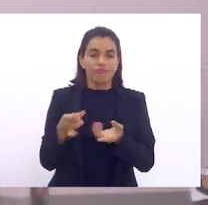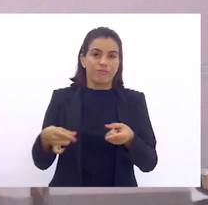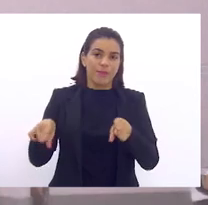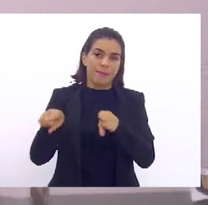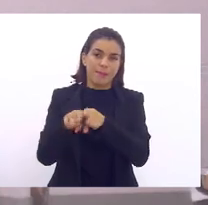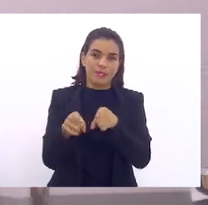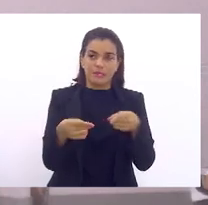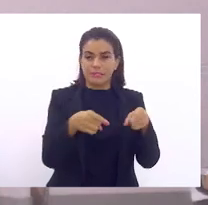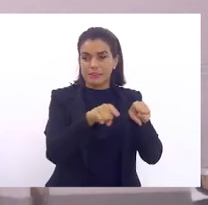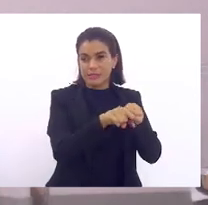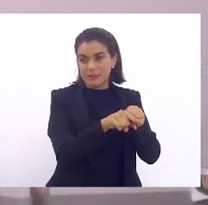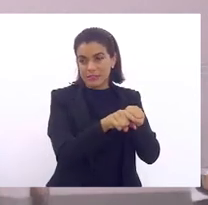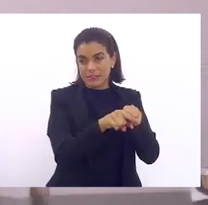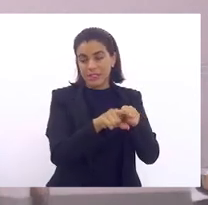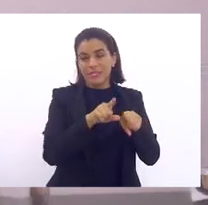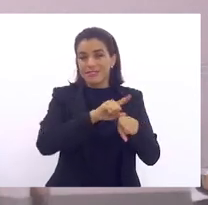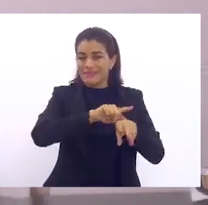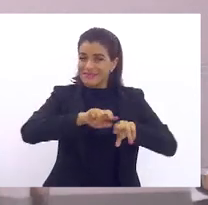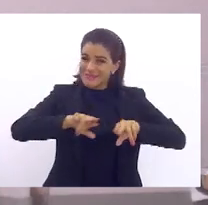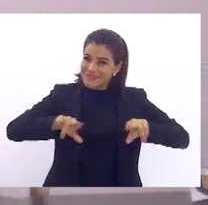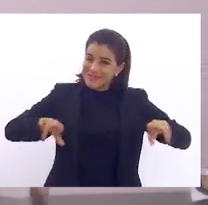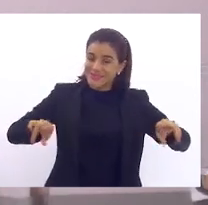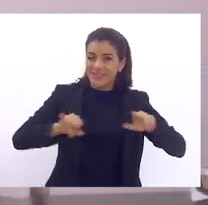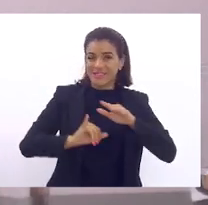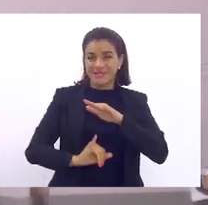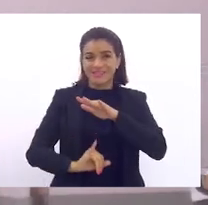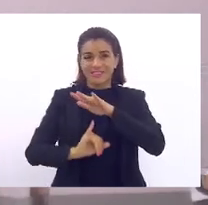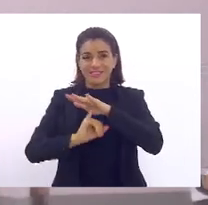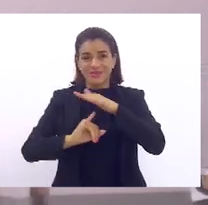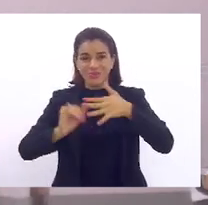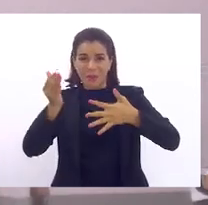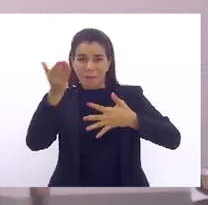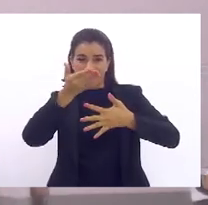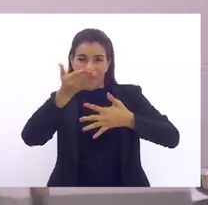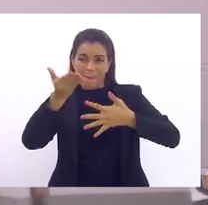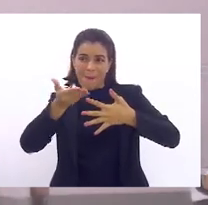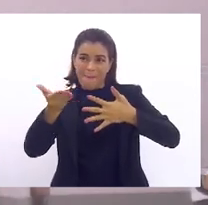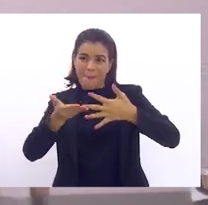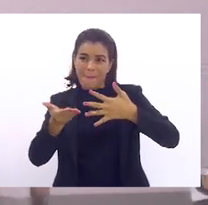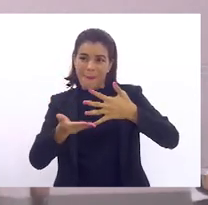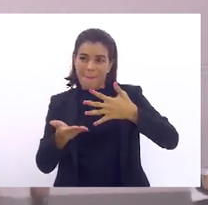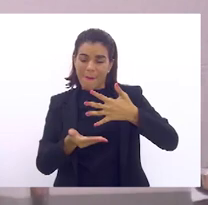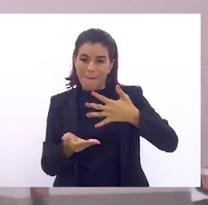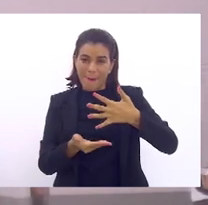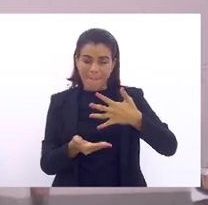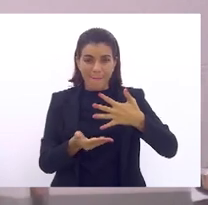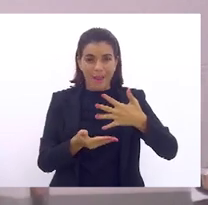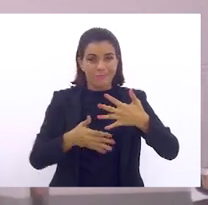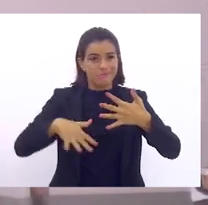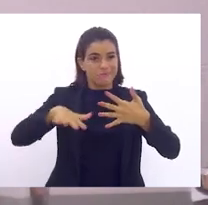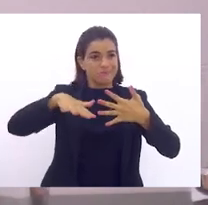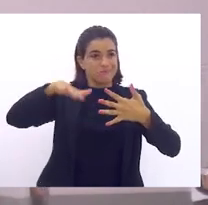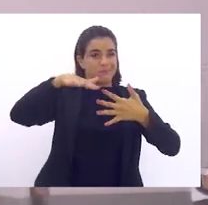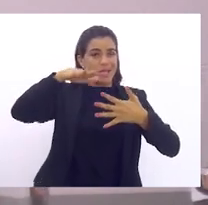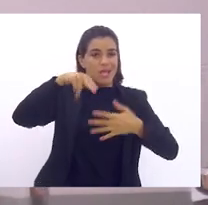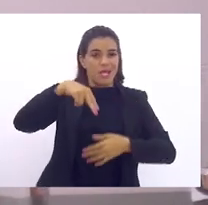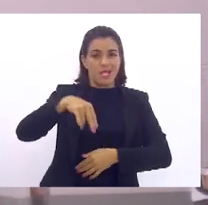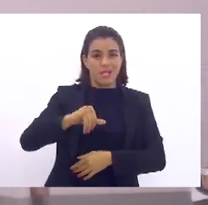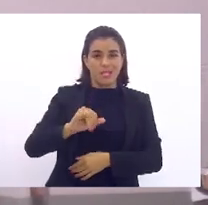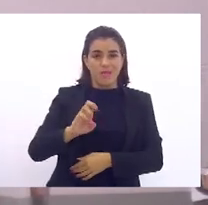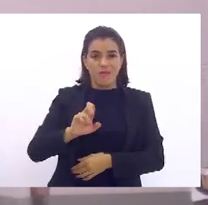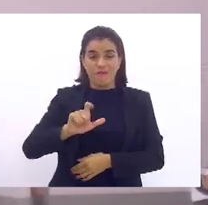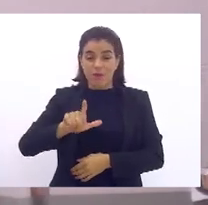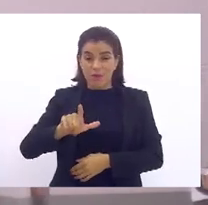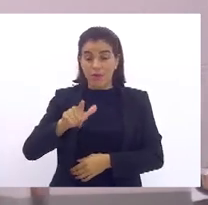eh de várias instituições de vários níveis né e eu tenho muito a agradecer eu fui